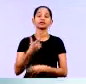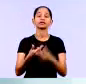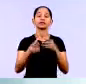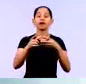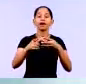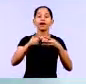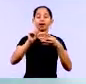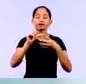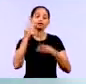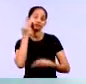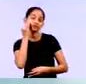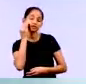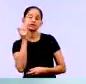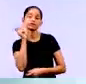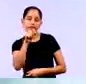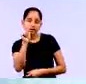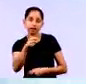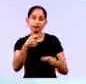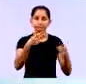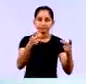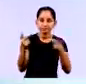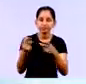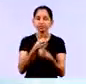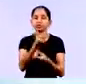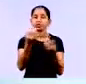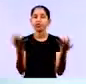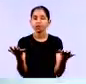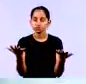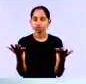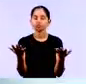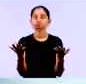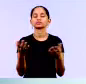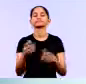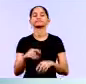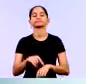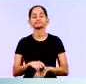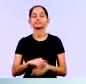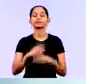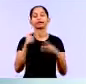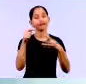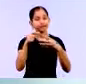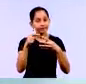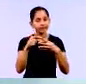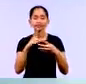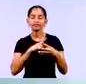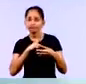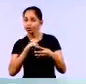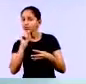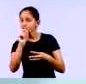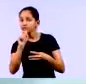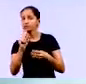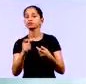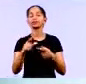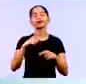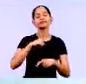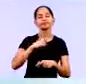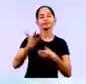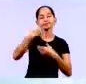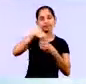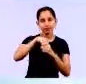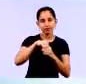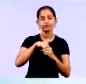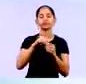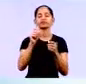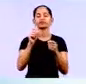vendas, tá? Em termos quantitativos. Tá? E nesta previsão de vendas, eu vou estabelecer a quantidade, né,